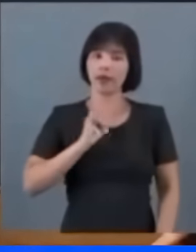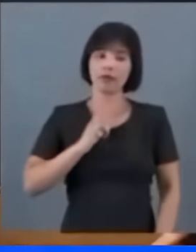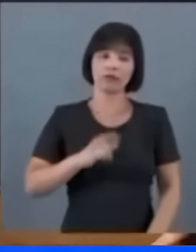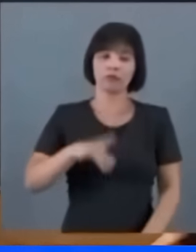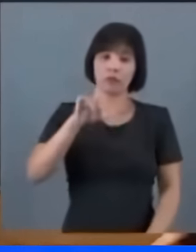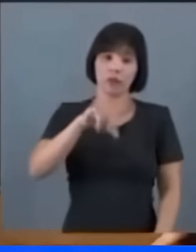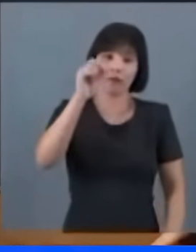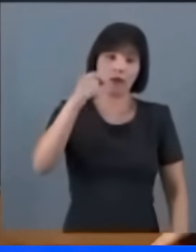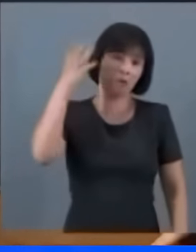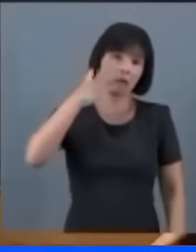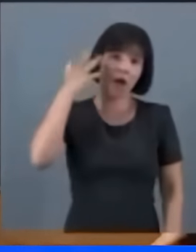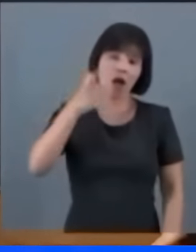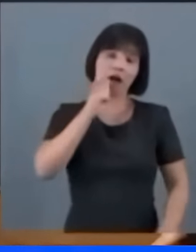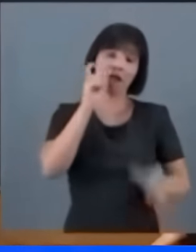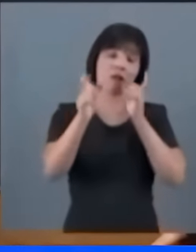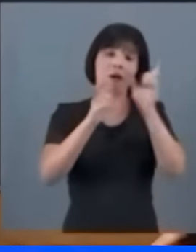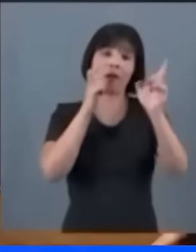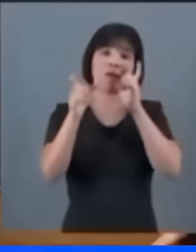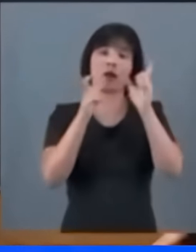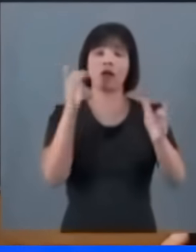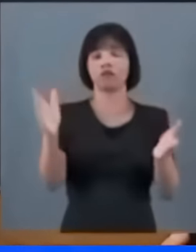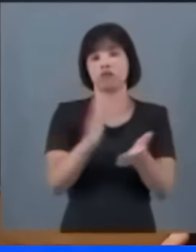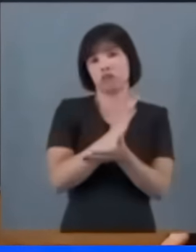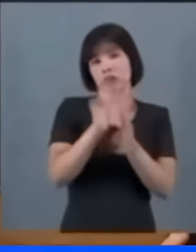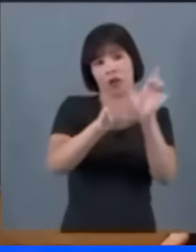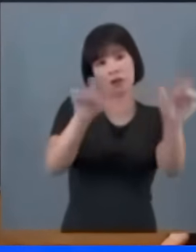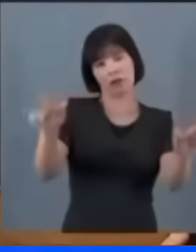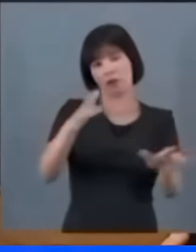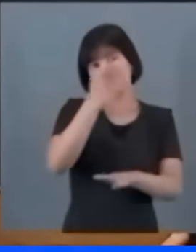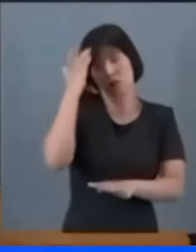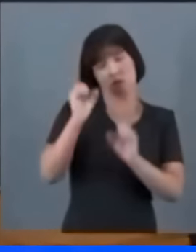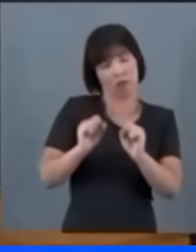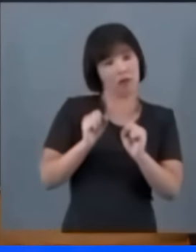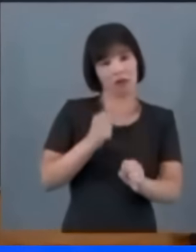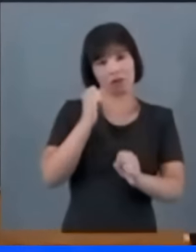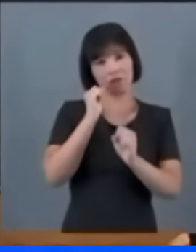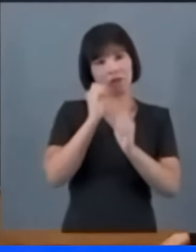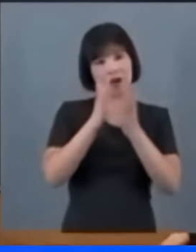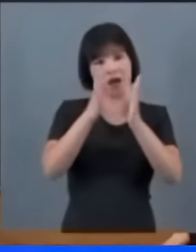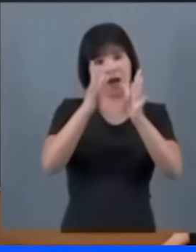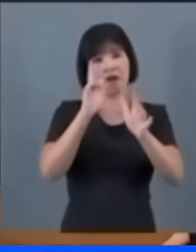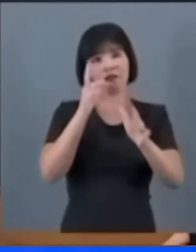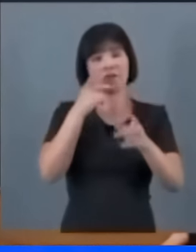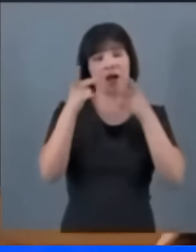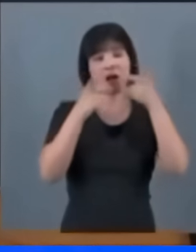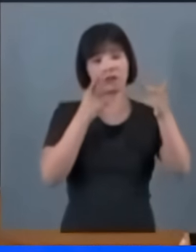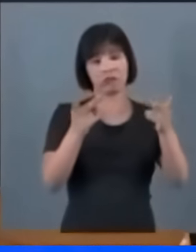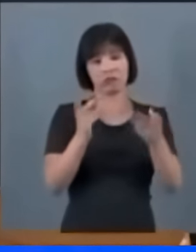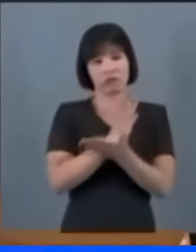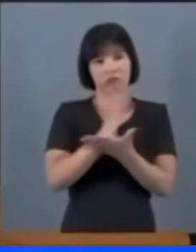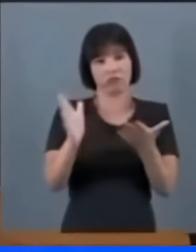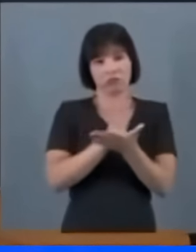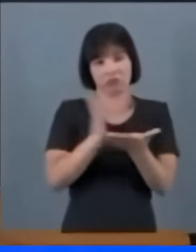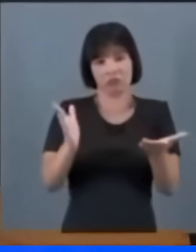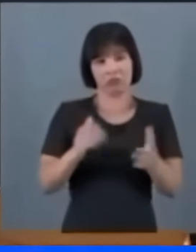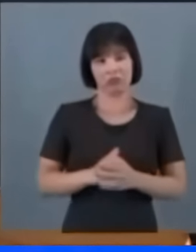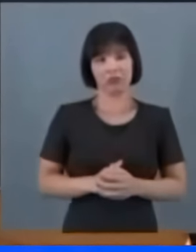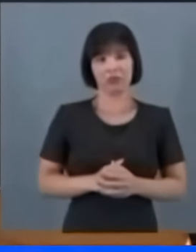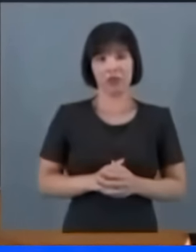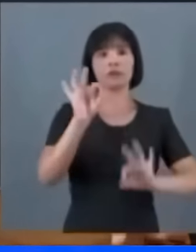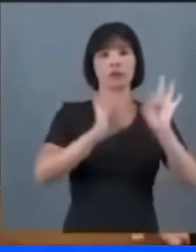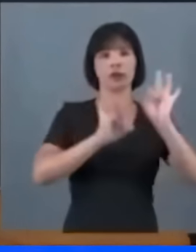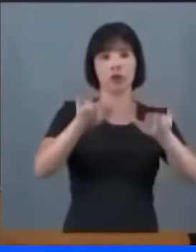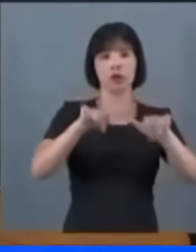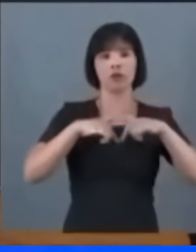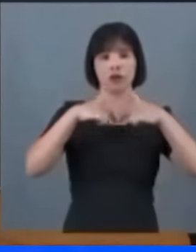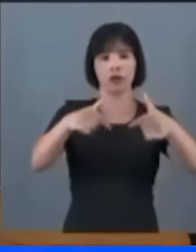narrativas. Narrativa qualquer um faz. Qualquer um faz. Falar, até papagaio fala. Fazer, faz quem tem coragem